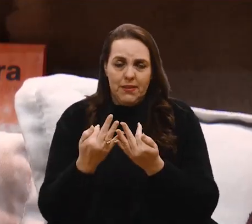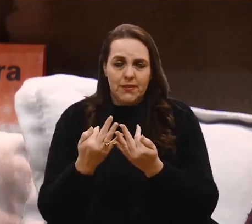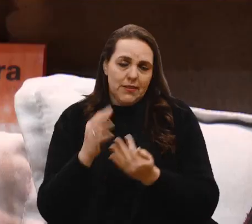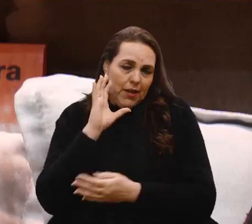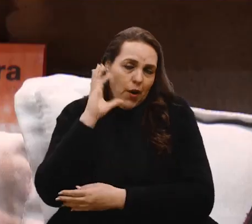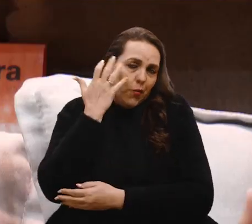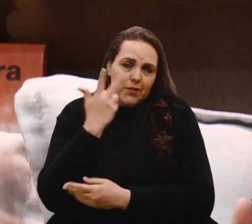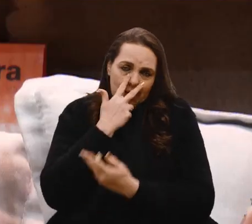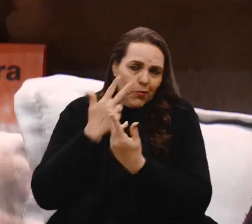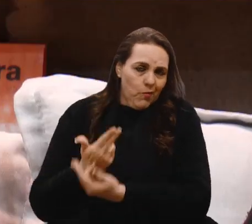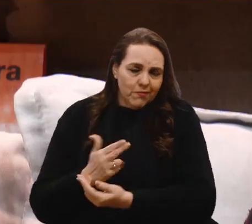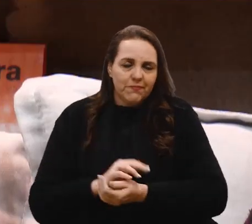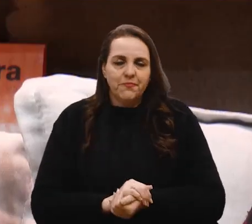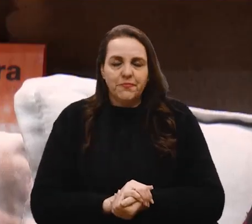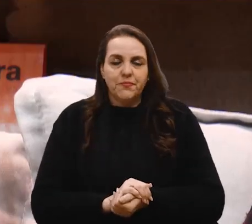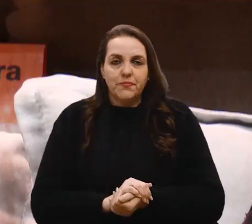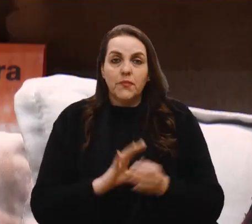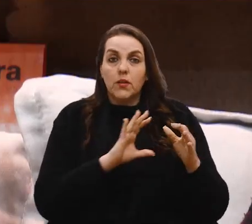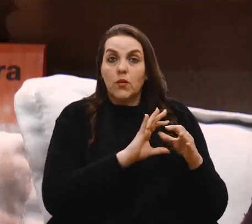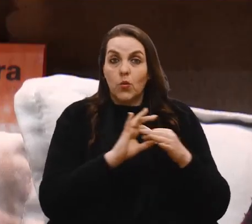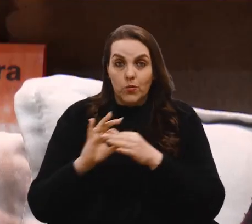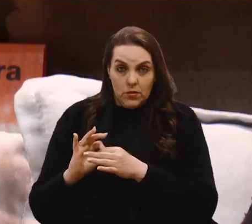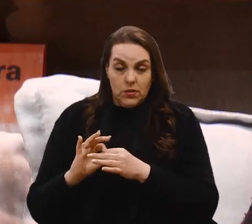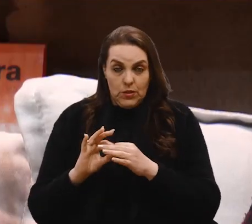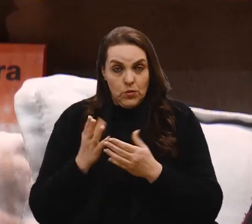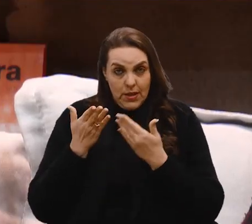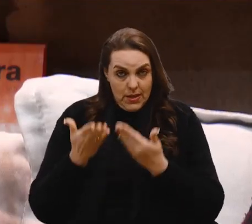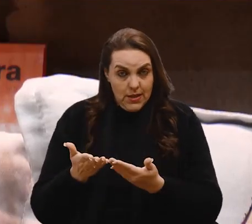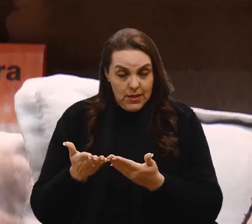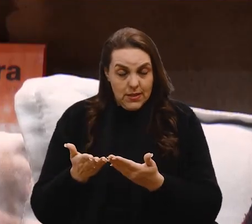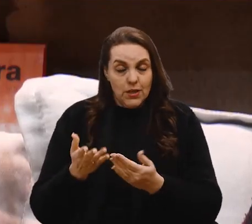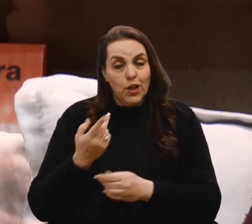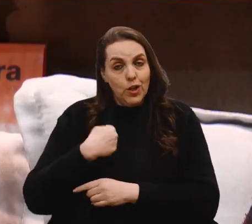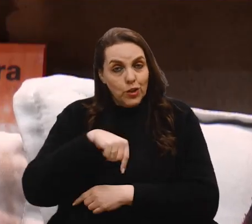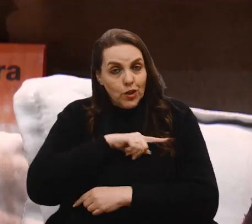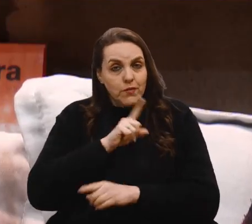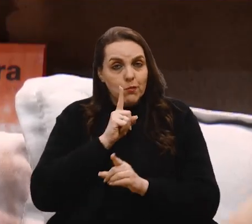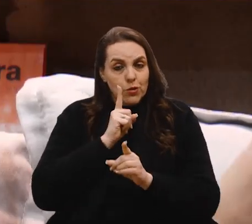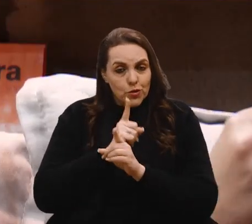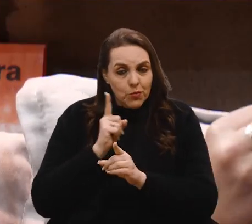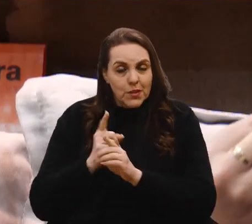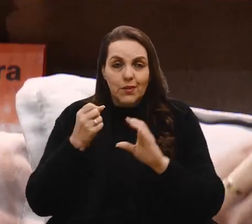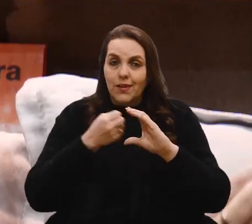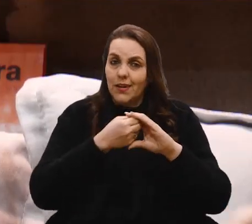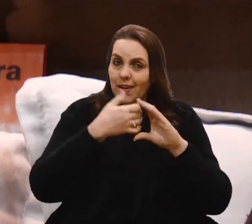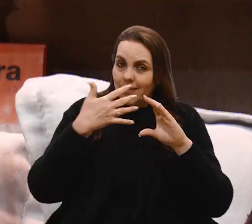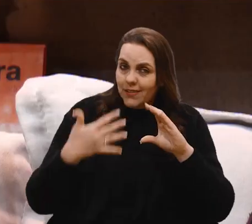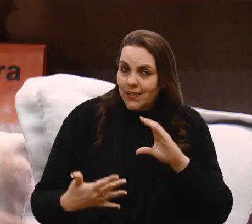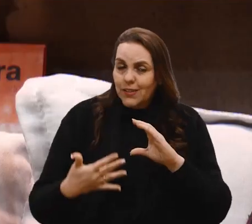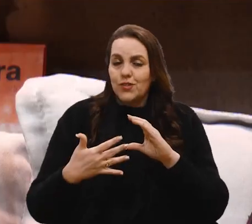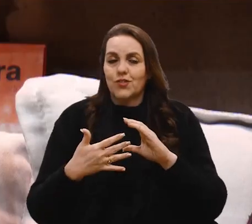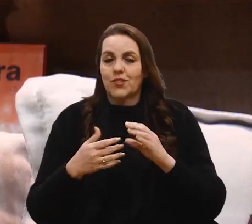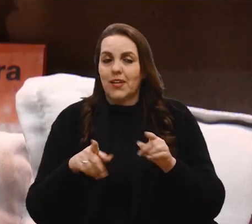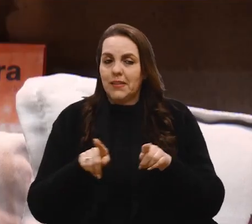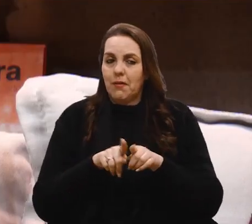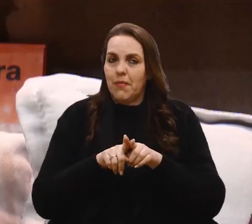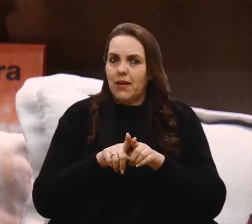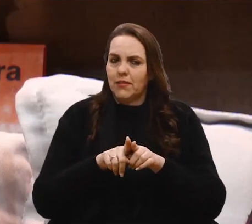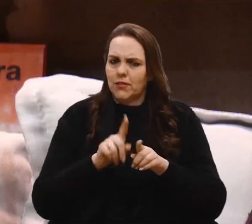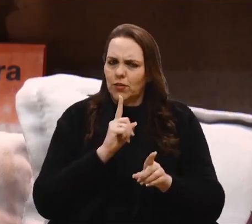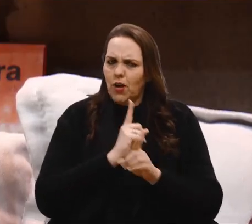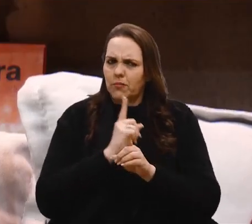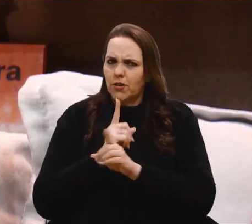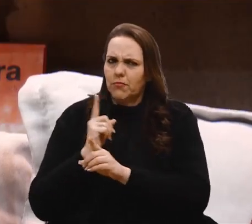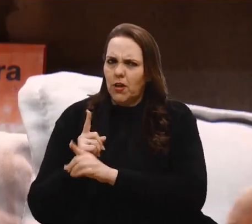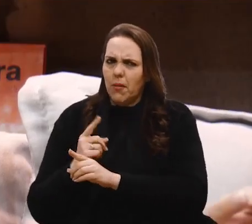situação. Mas nesse contexto todo, a gente vai descobrindo características, vai se descobrindo e a gente vê por